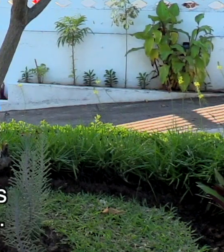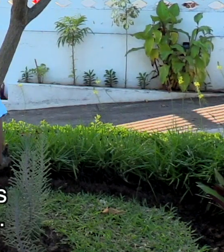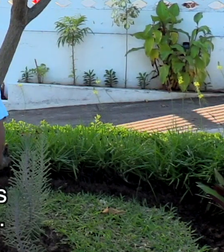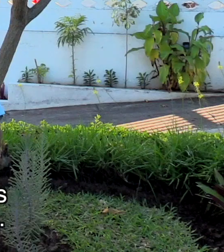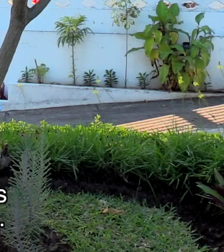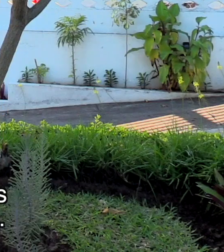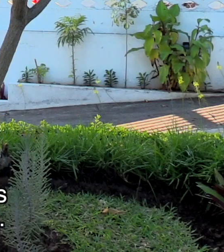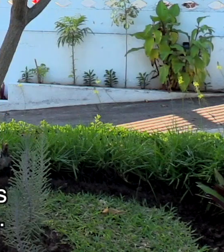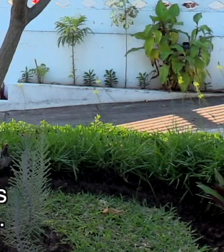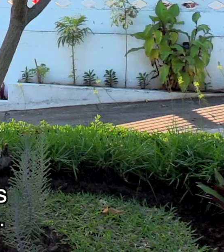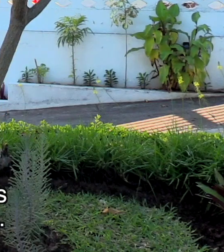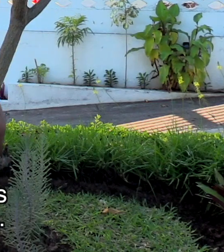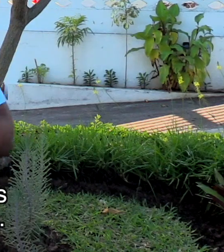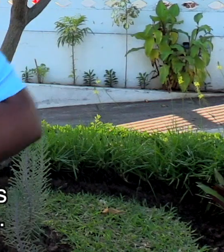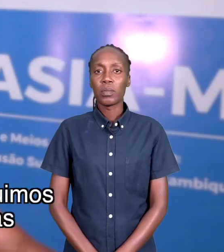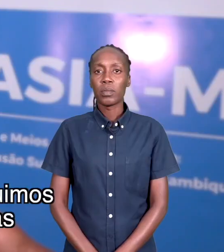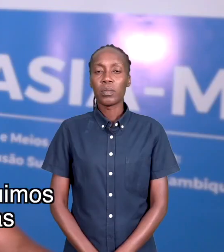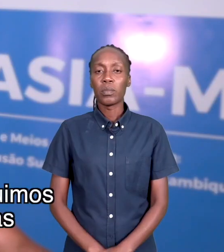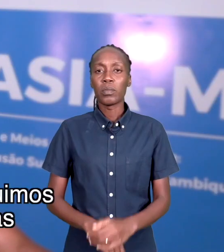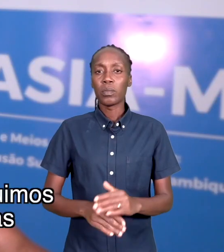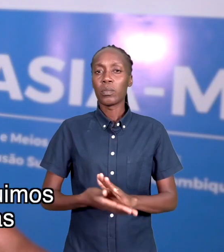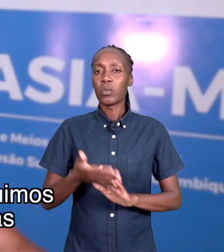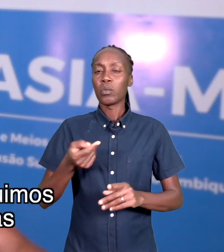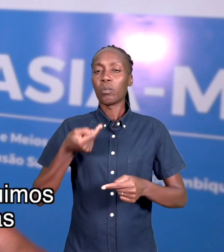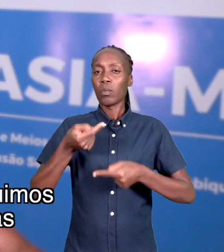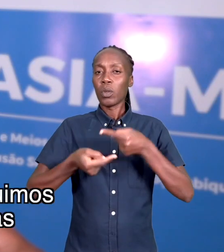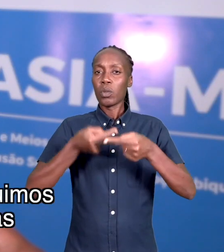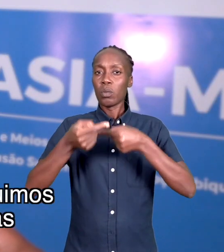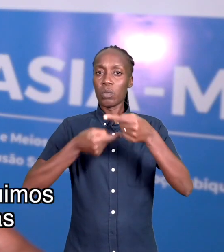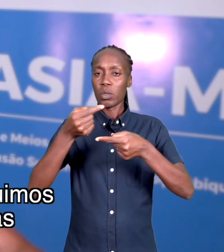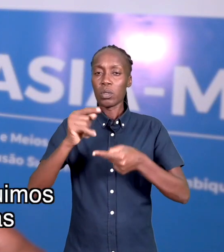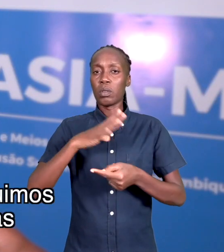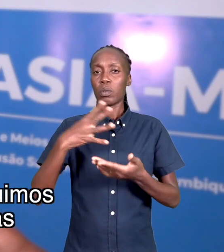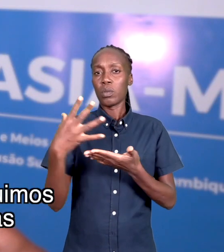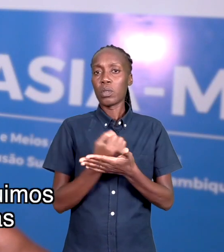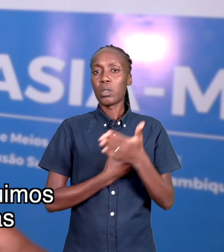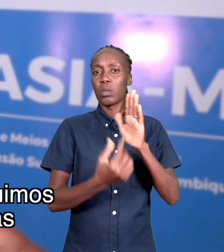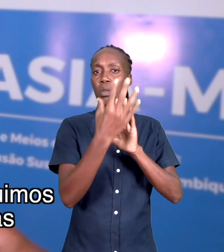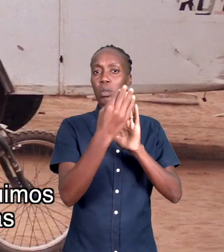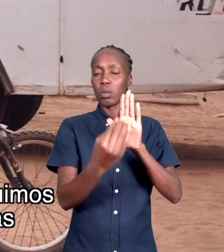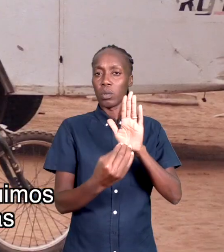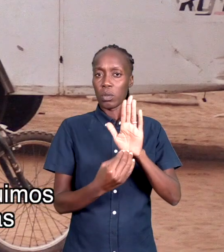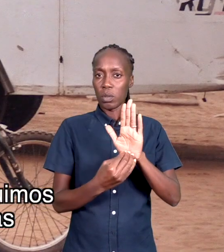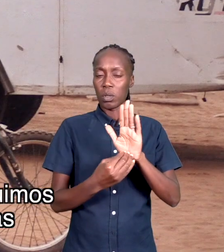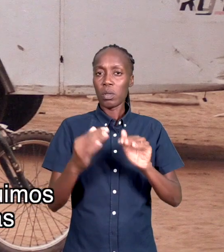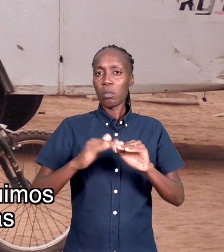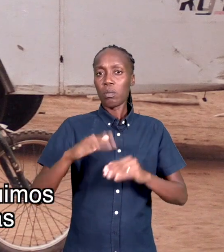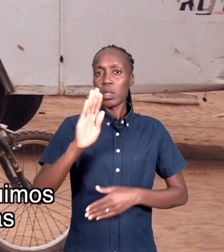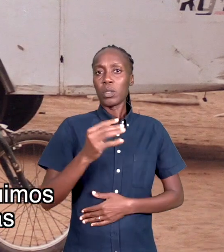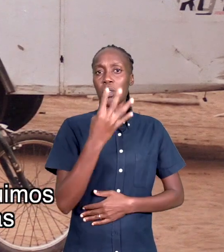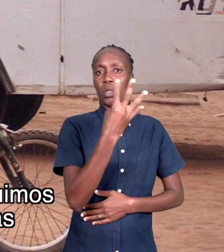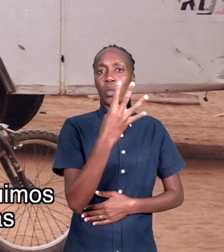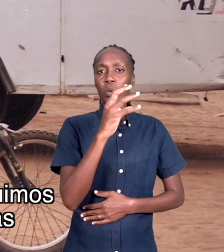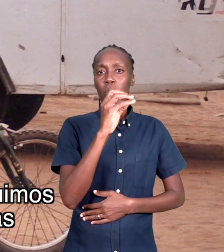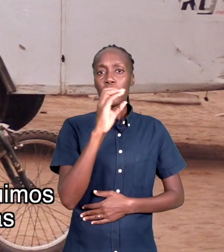das crianças com deficiência nas escolas. Destes projetos, nós conseguimos alcançar mais